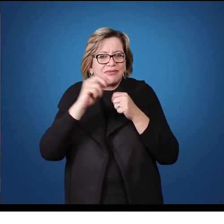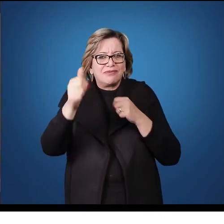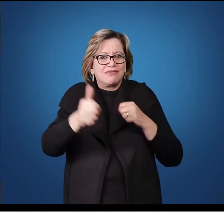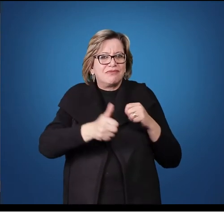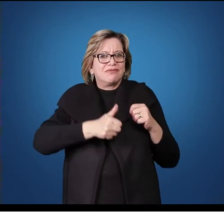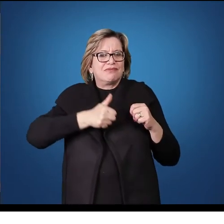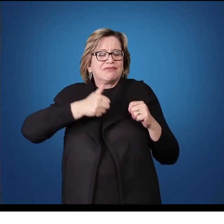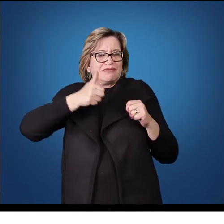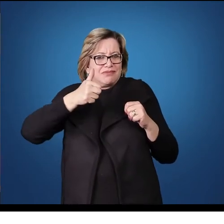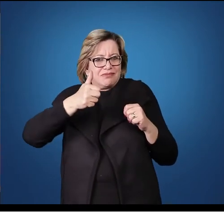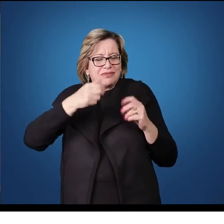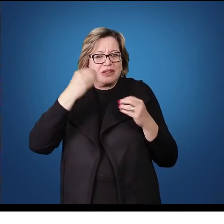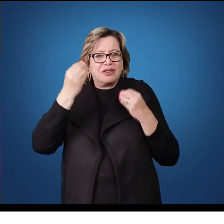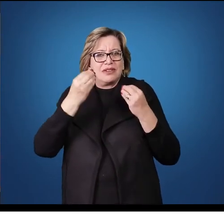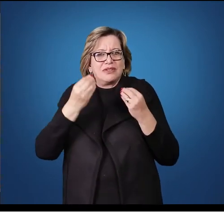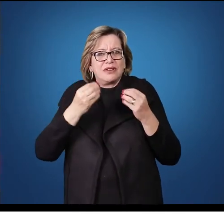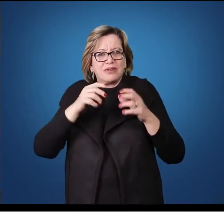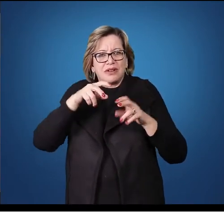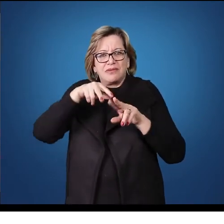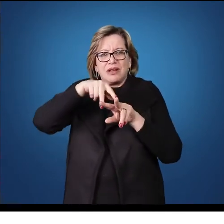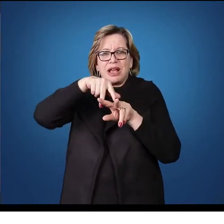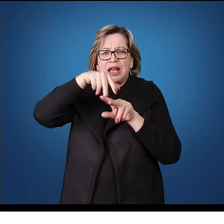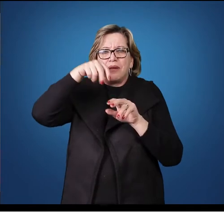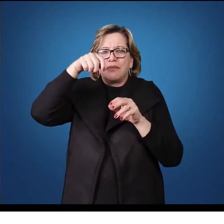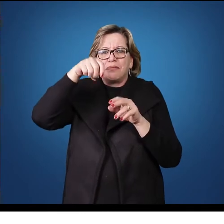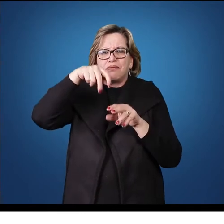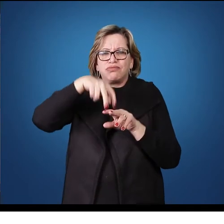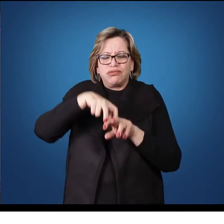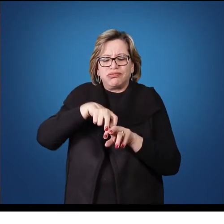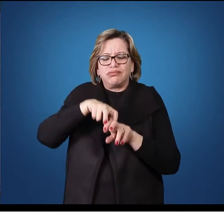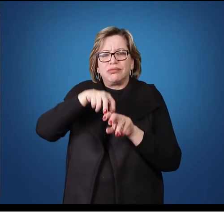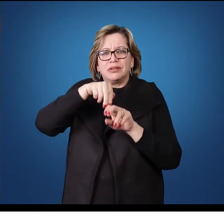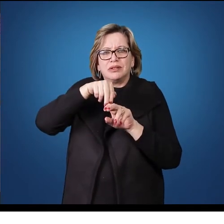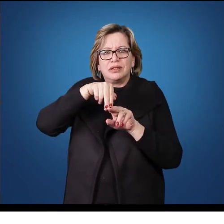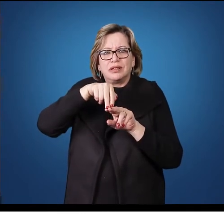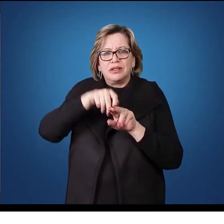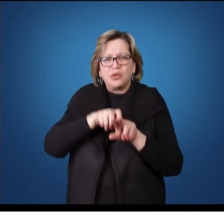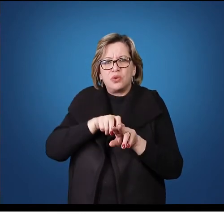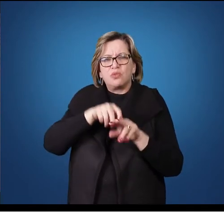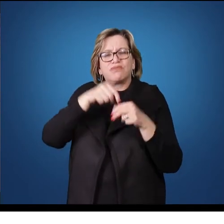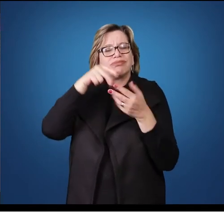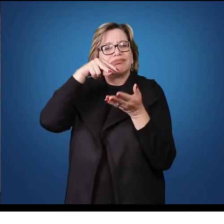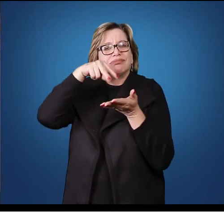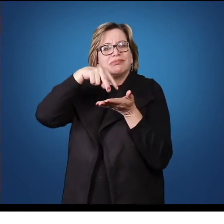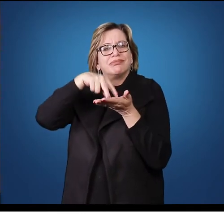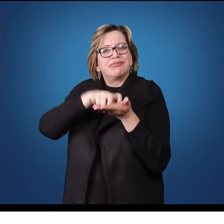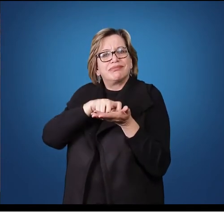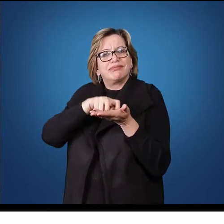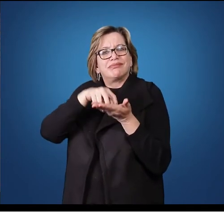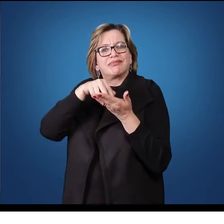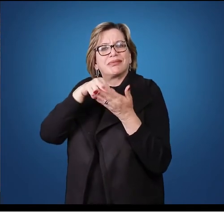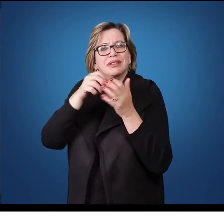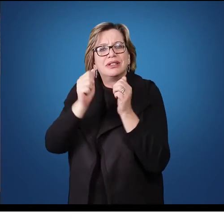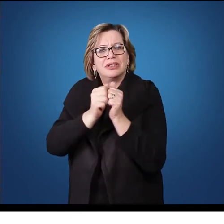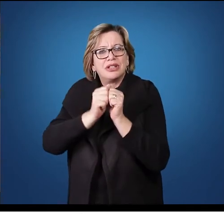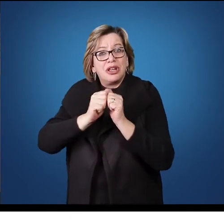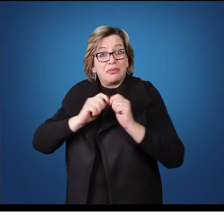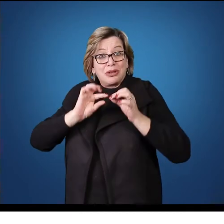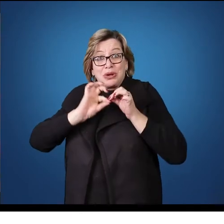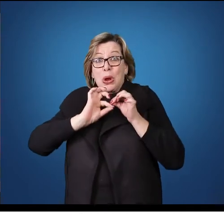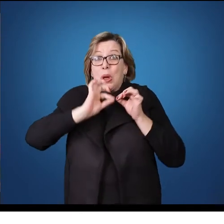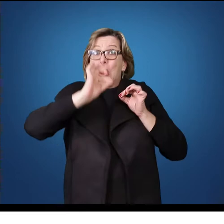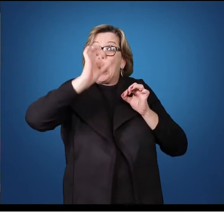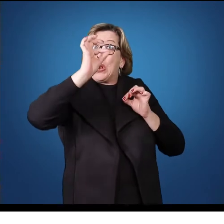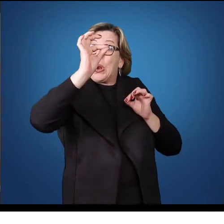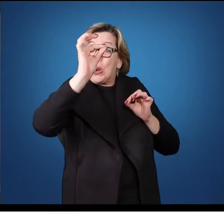eficiência desse toque, vamos posicionar a perna aí, ó, fazendo uma flexão de joelho junto. E quando a gente for atingir maiores distâncias, a gente precisa utilizar